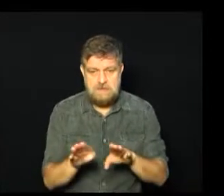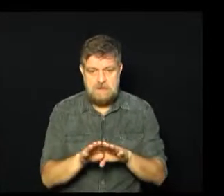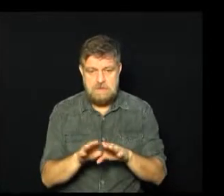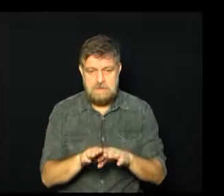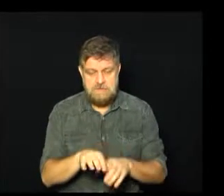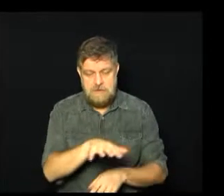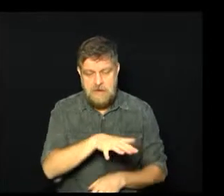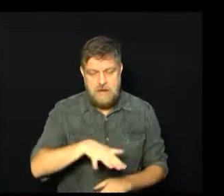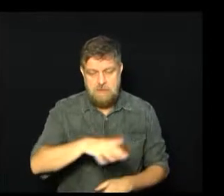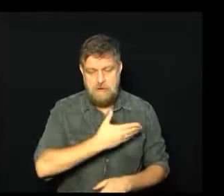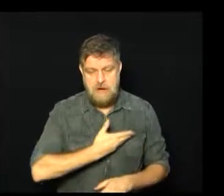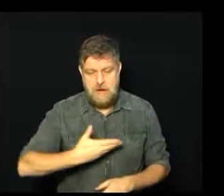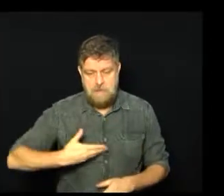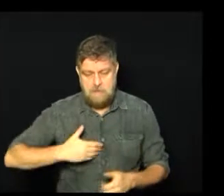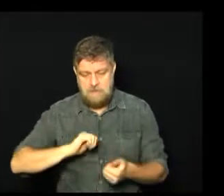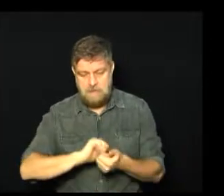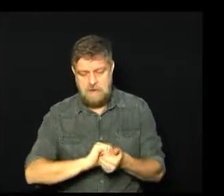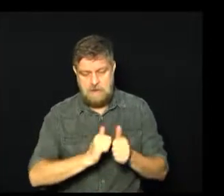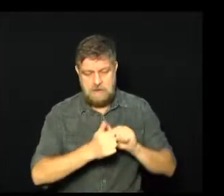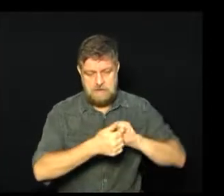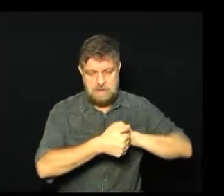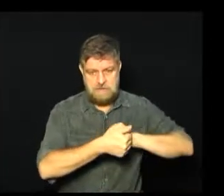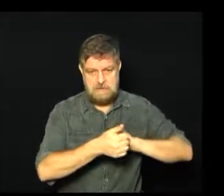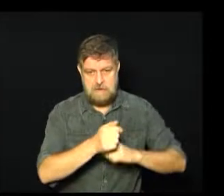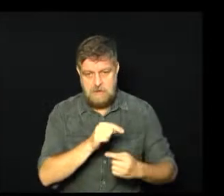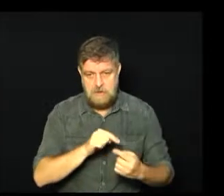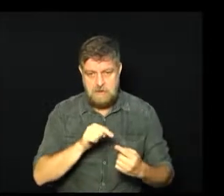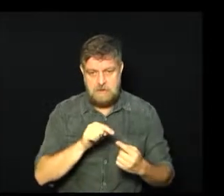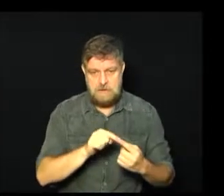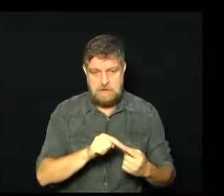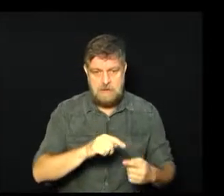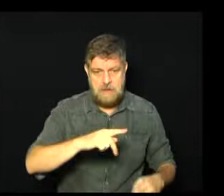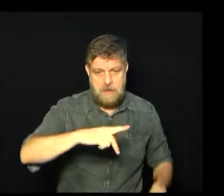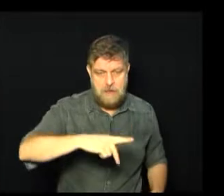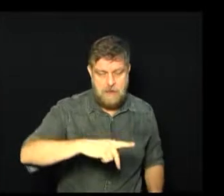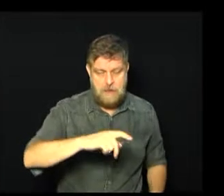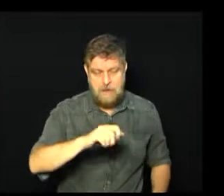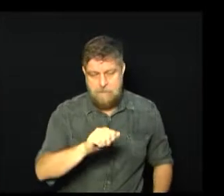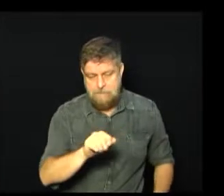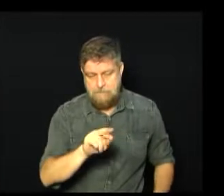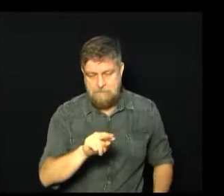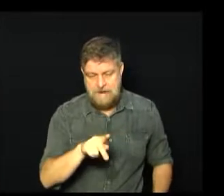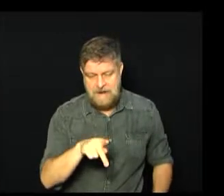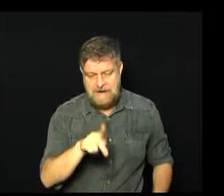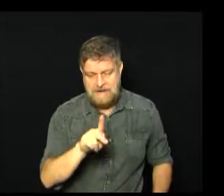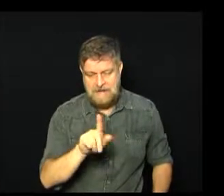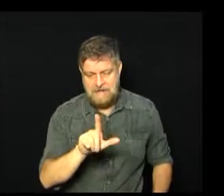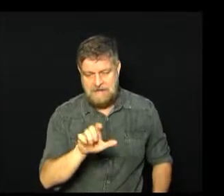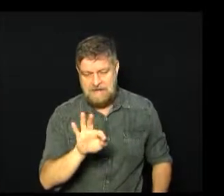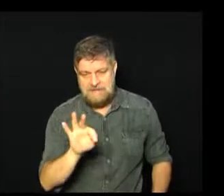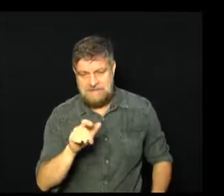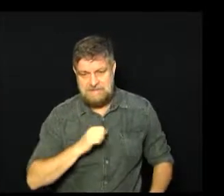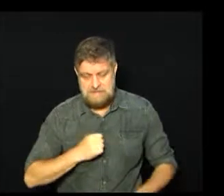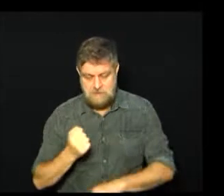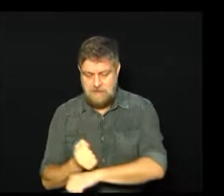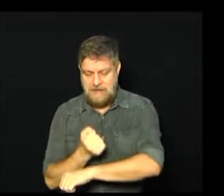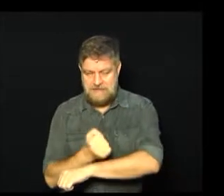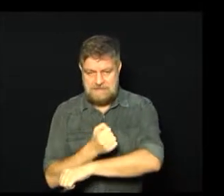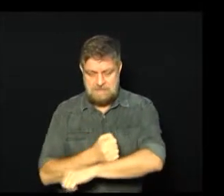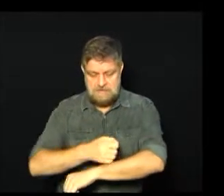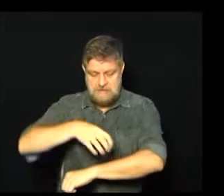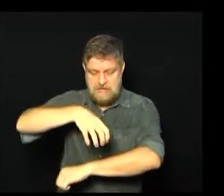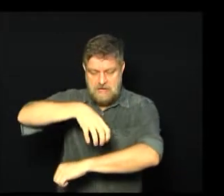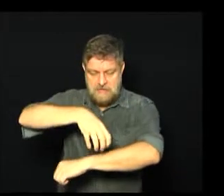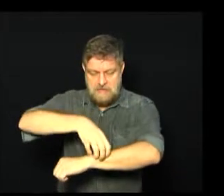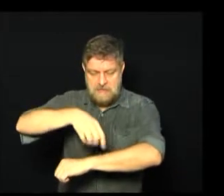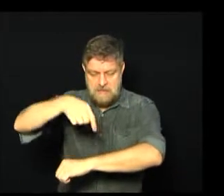urbanística para os chamados parklets, que são extensões de calçada, e também nós possibilitaremos aqui que